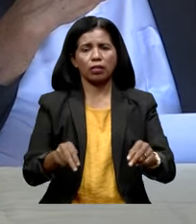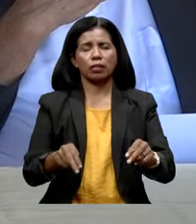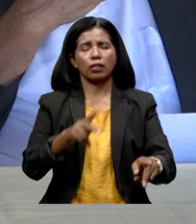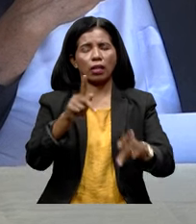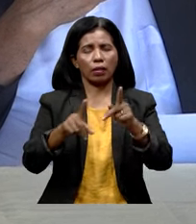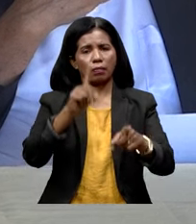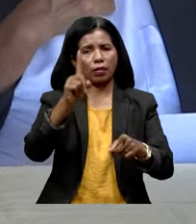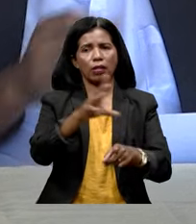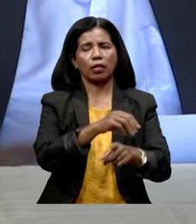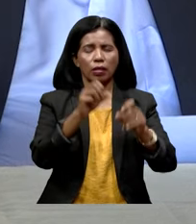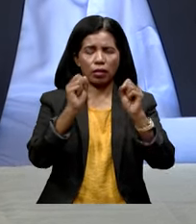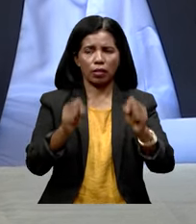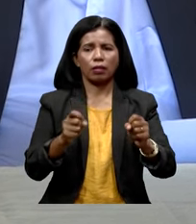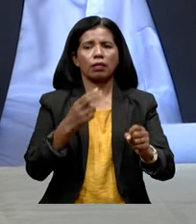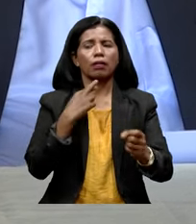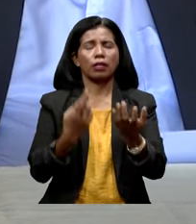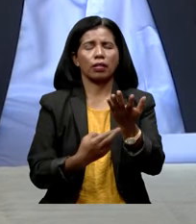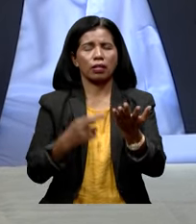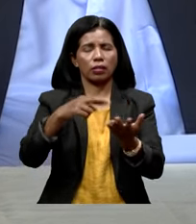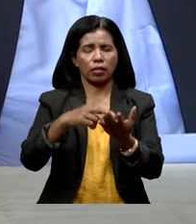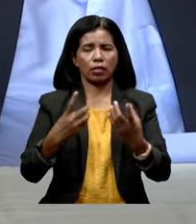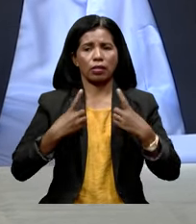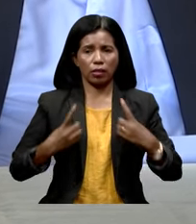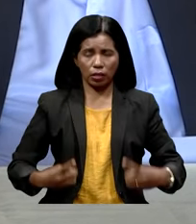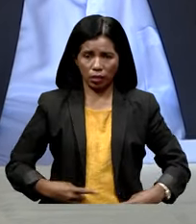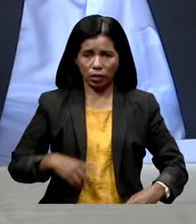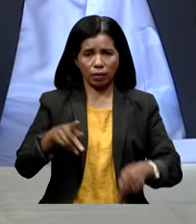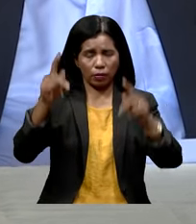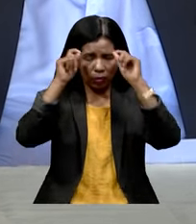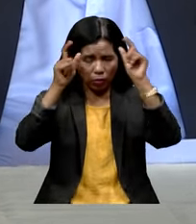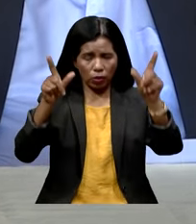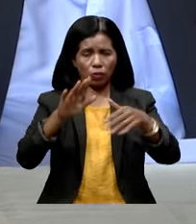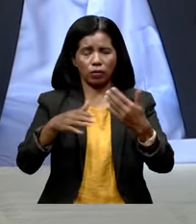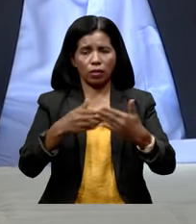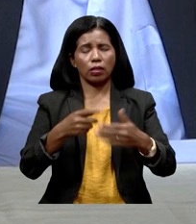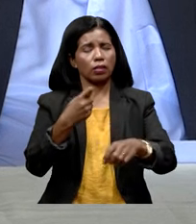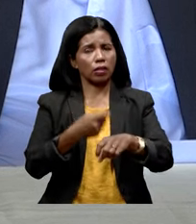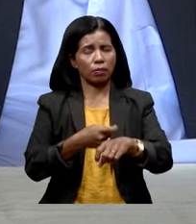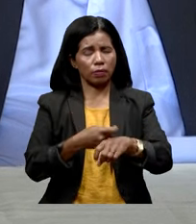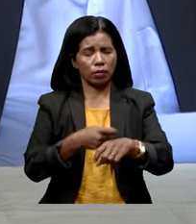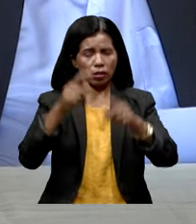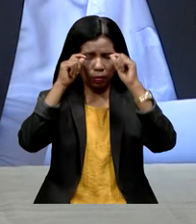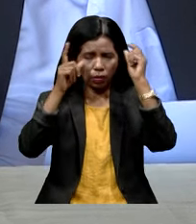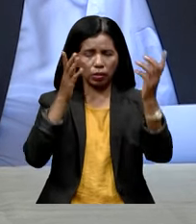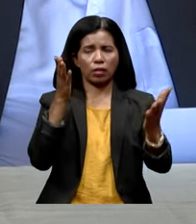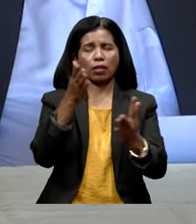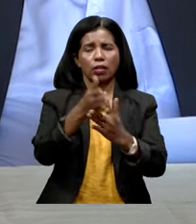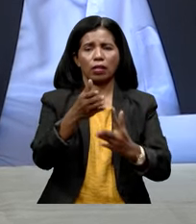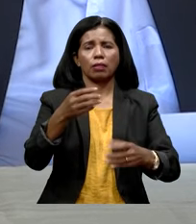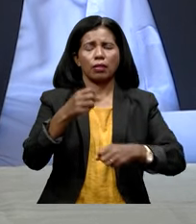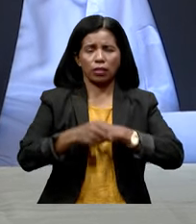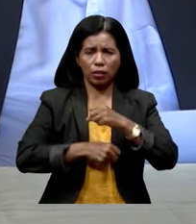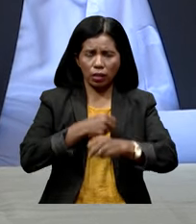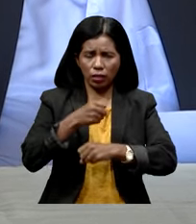nebe, bela restaura dignidade Timor uma sirenia. E a tempo nebe Timor-Leste atravessa sus